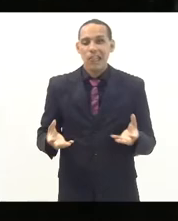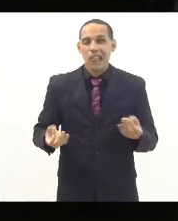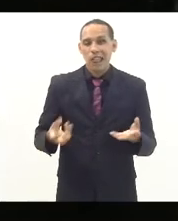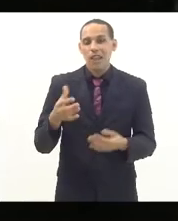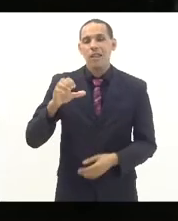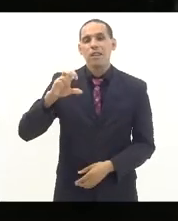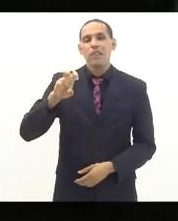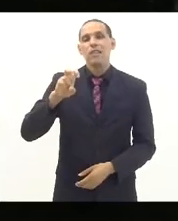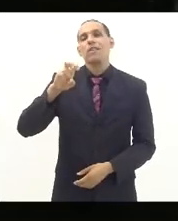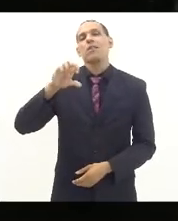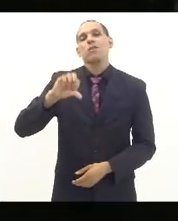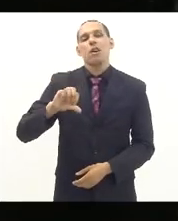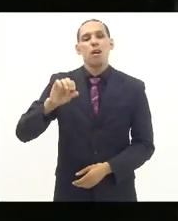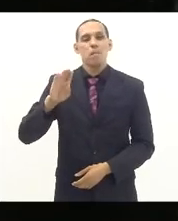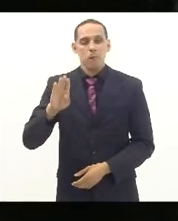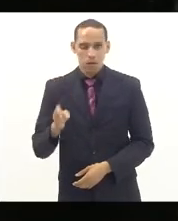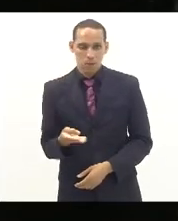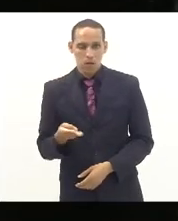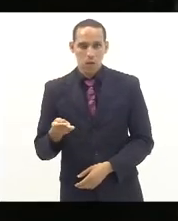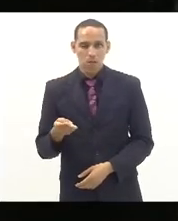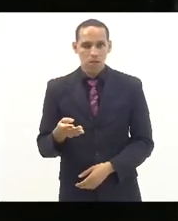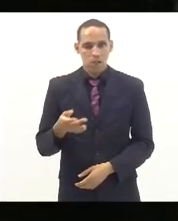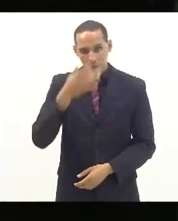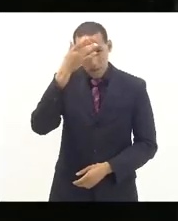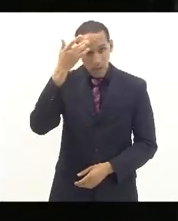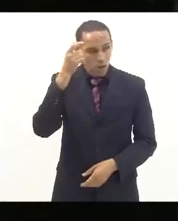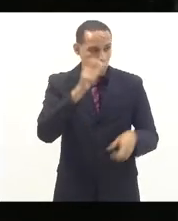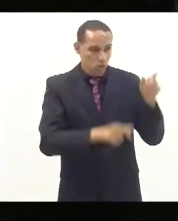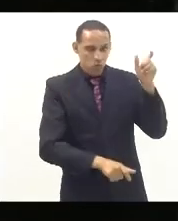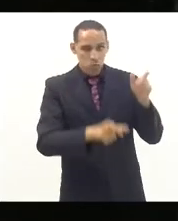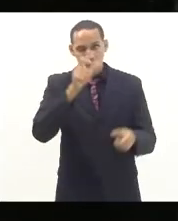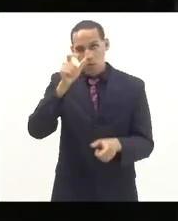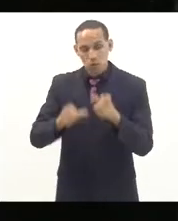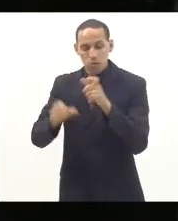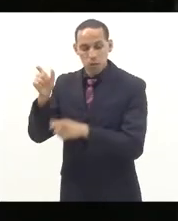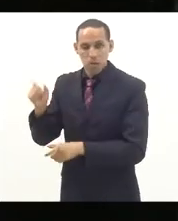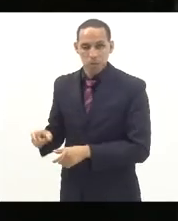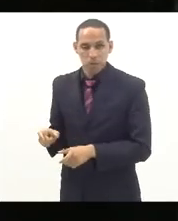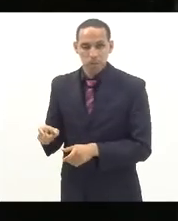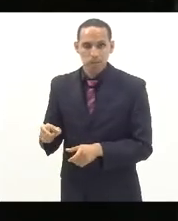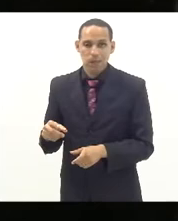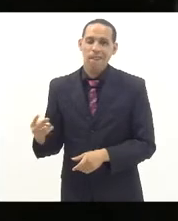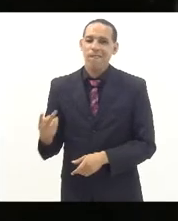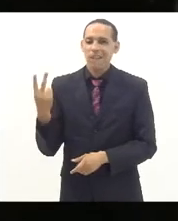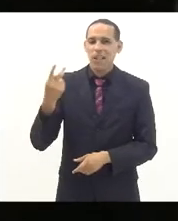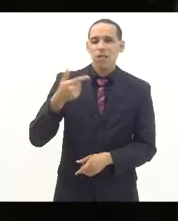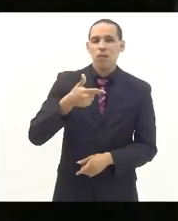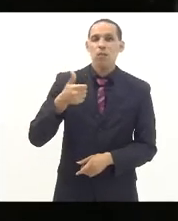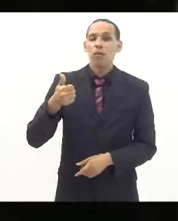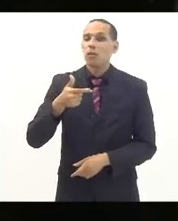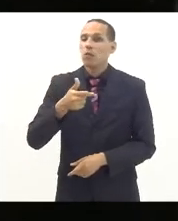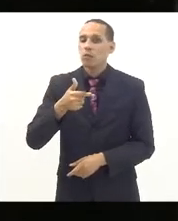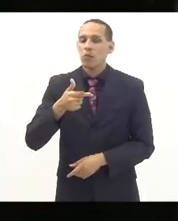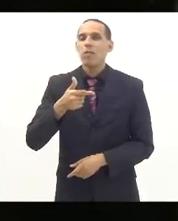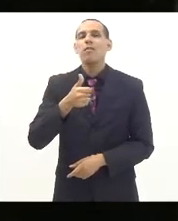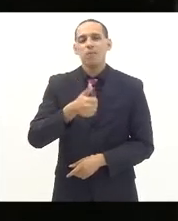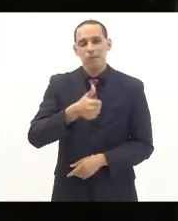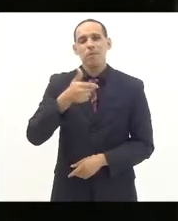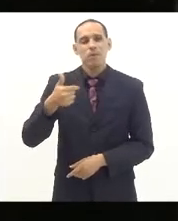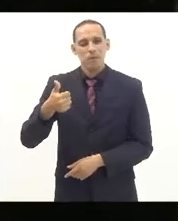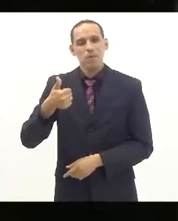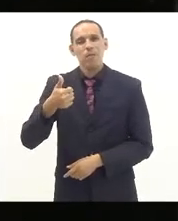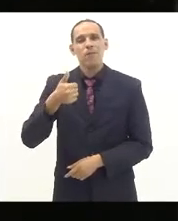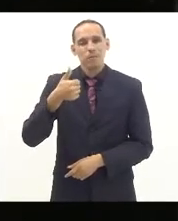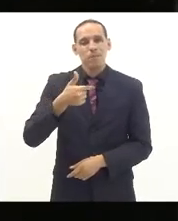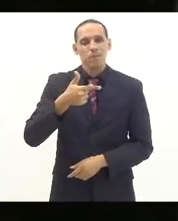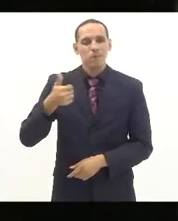59 bilhões com pessoal e desse valor de 121 bilhões nós vamos